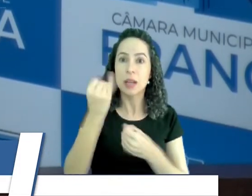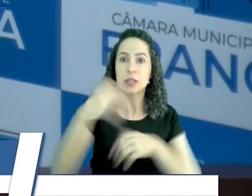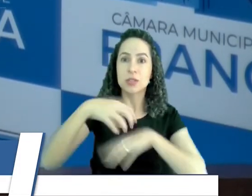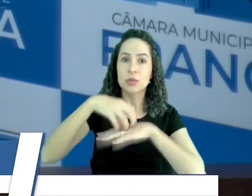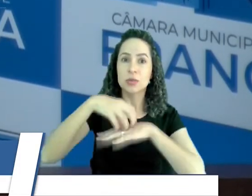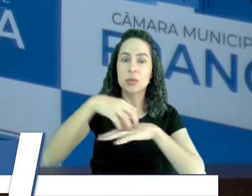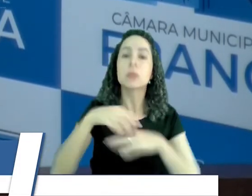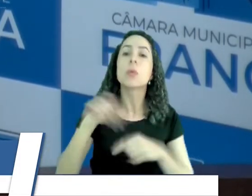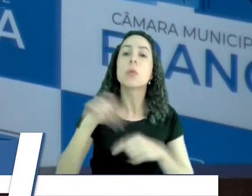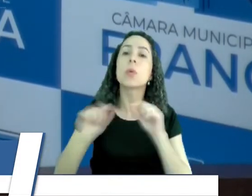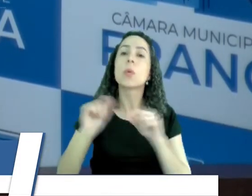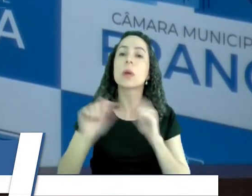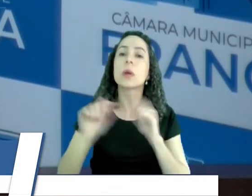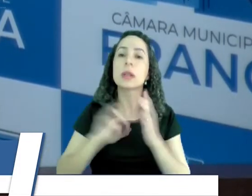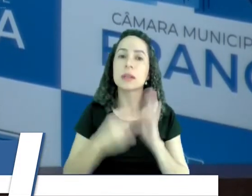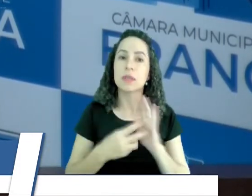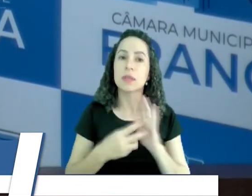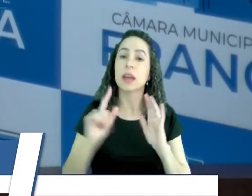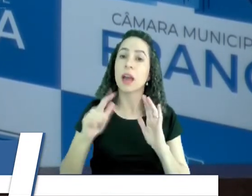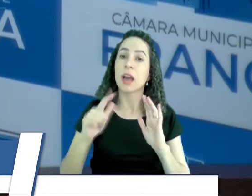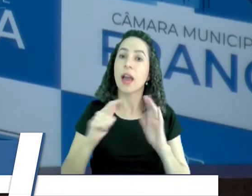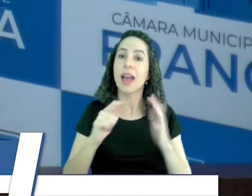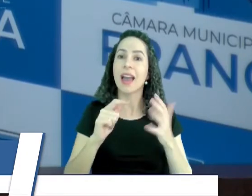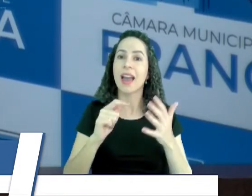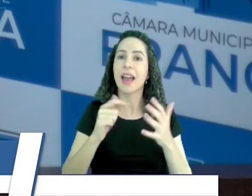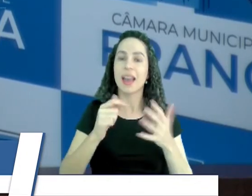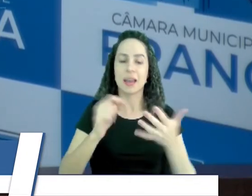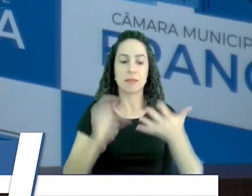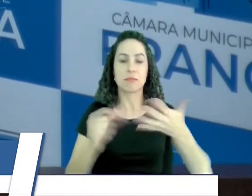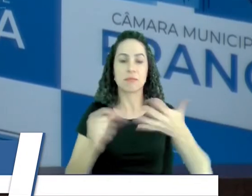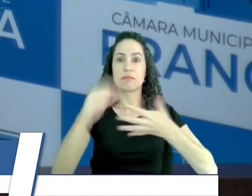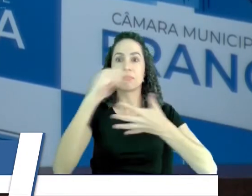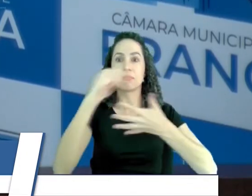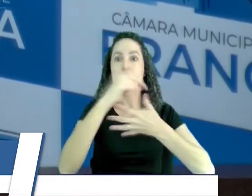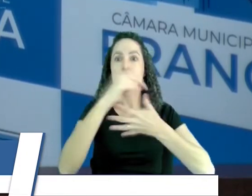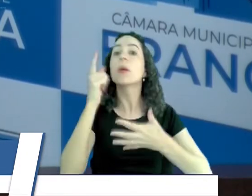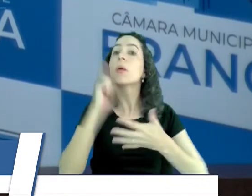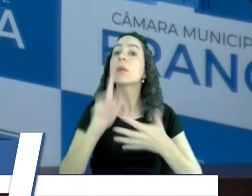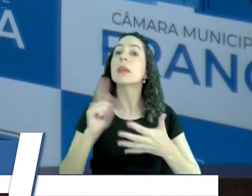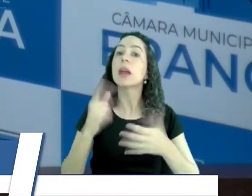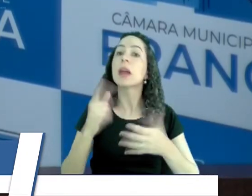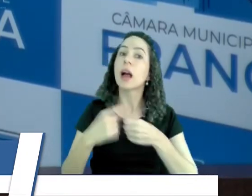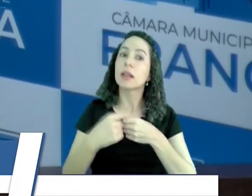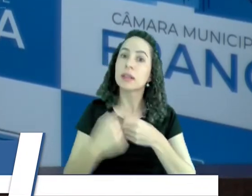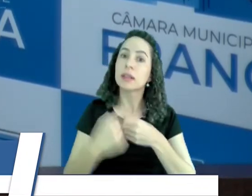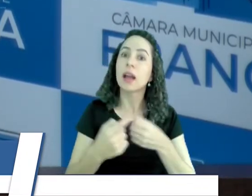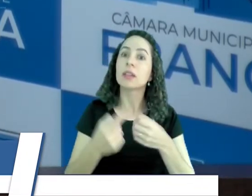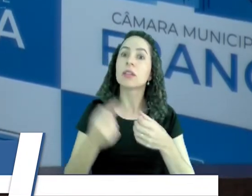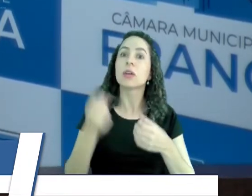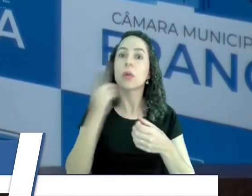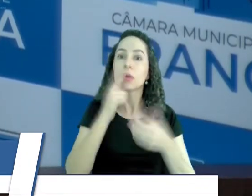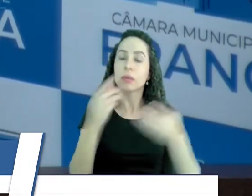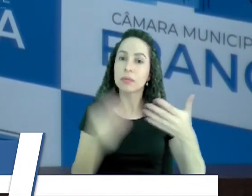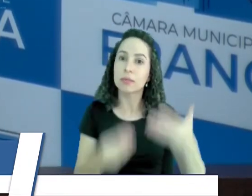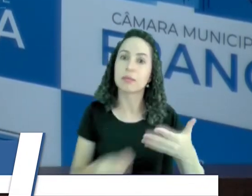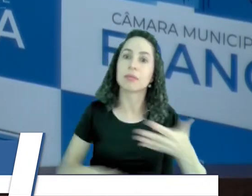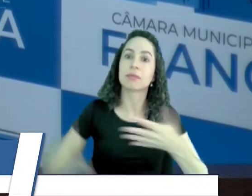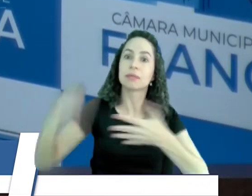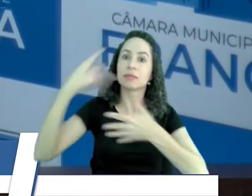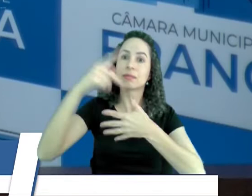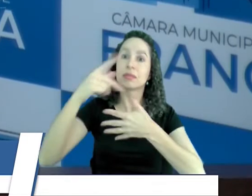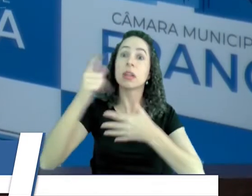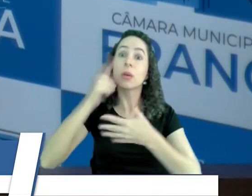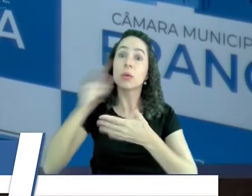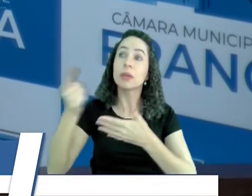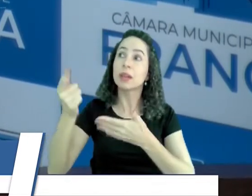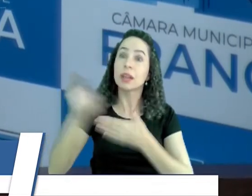Interesse Turístico? É uma classificação para que a cidade possa ser alçada a MIT e, assim, receber